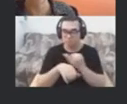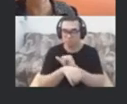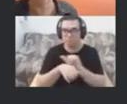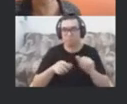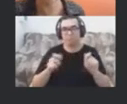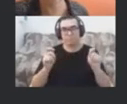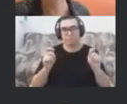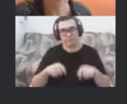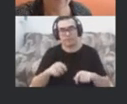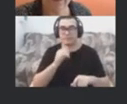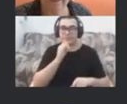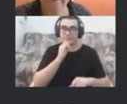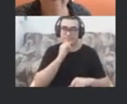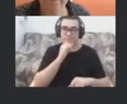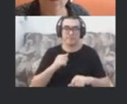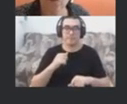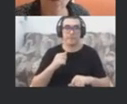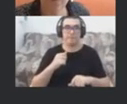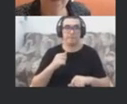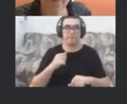técnicas que nós temos no nosso